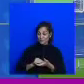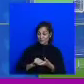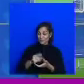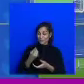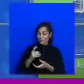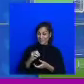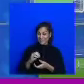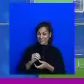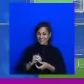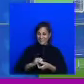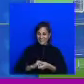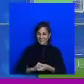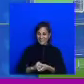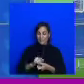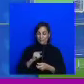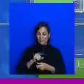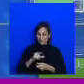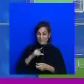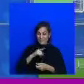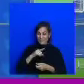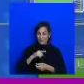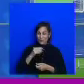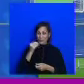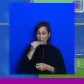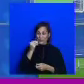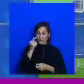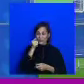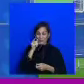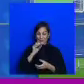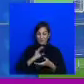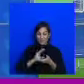faltam 10. Você ainda tem chances.